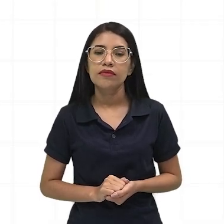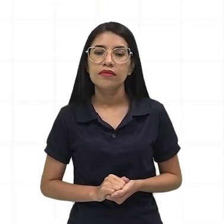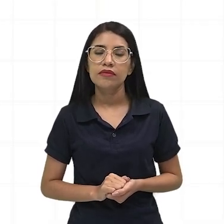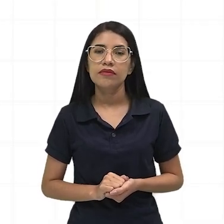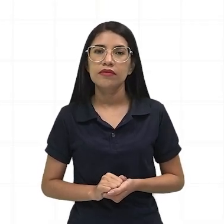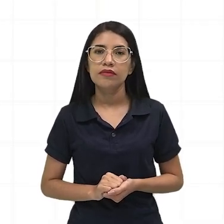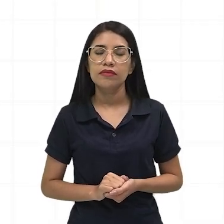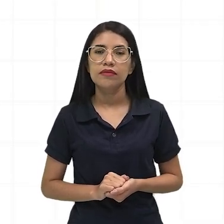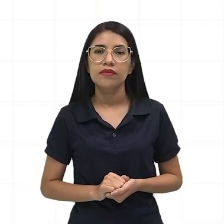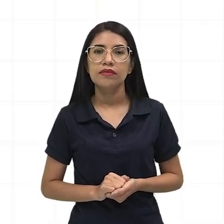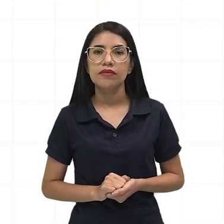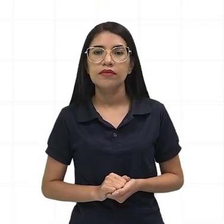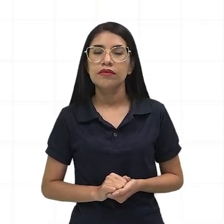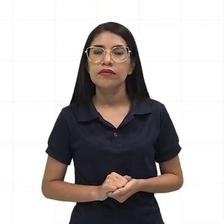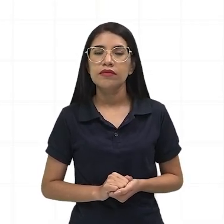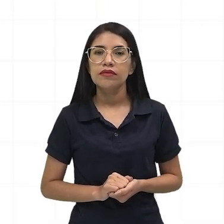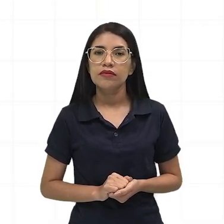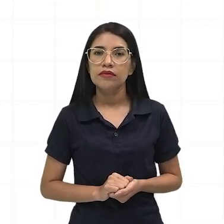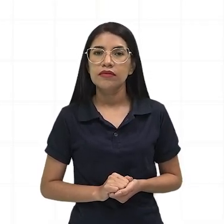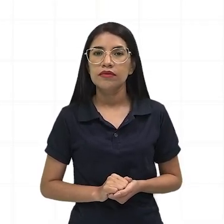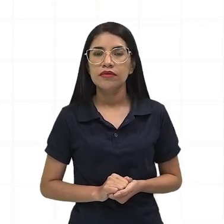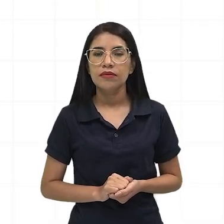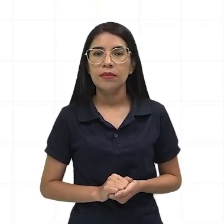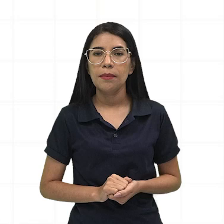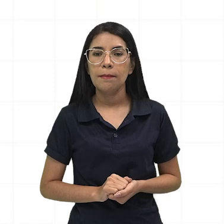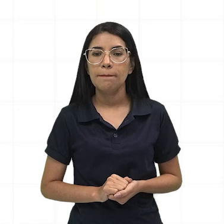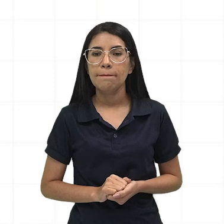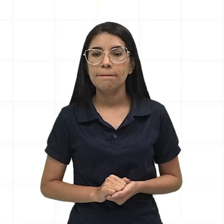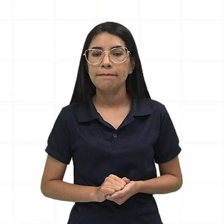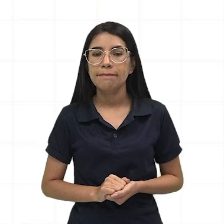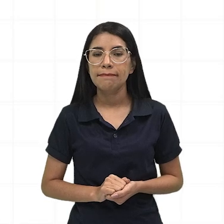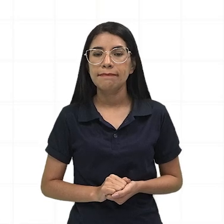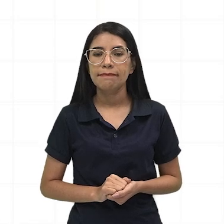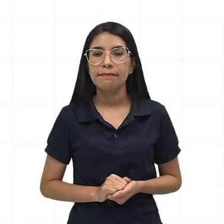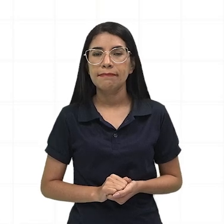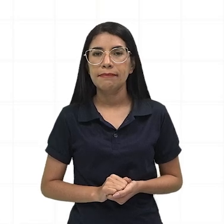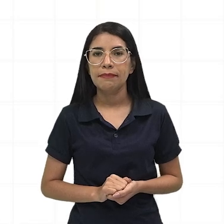Portanto, por ser um número irracional,